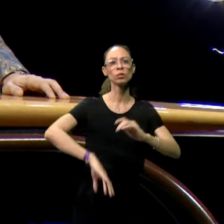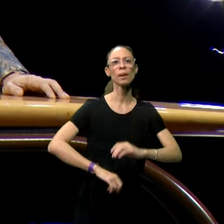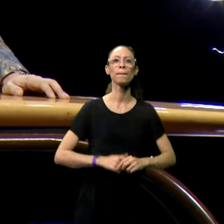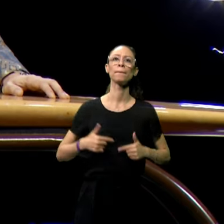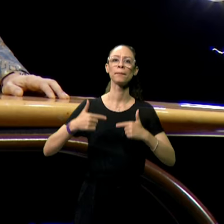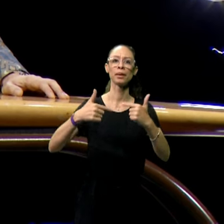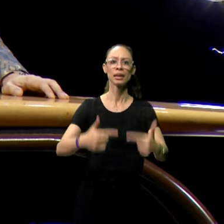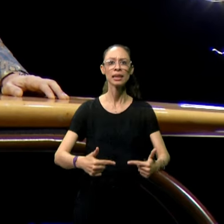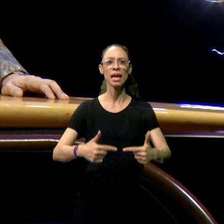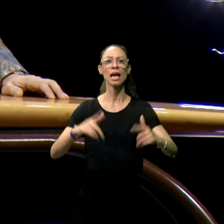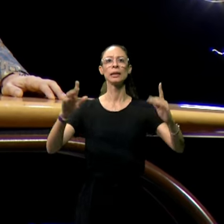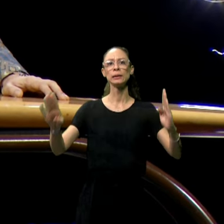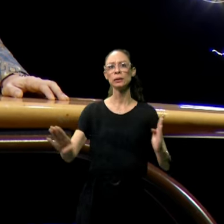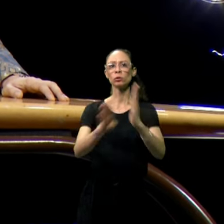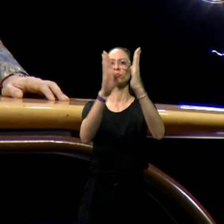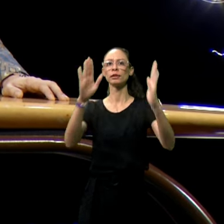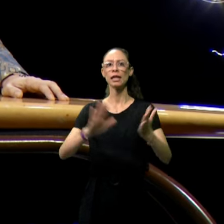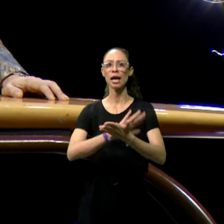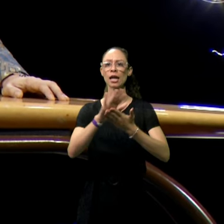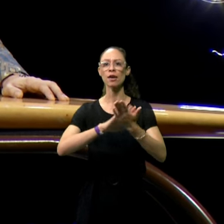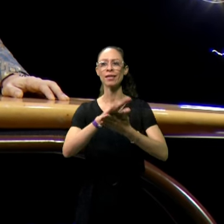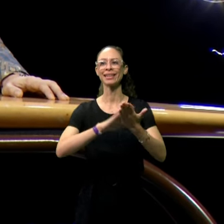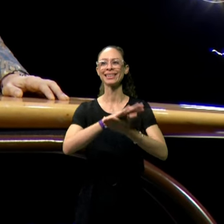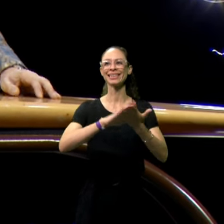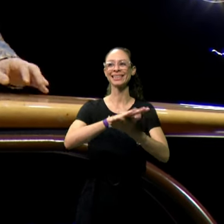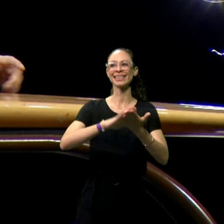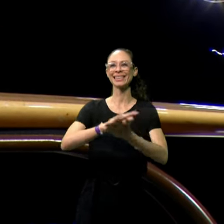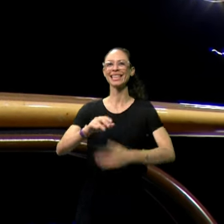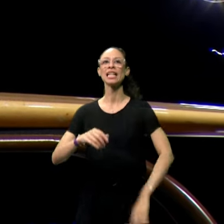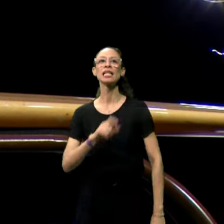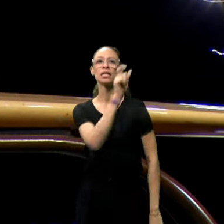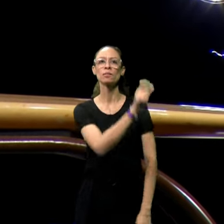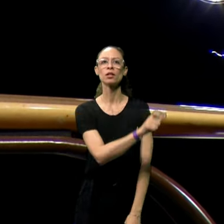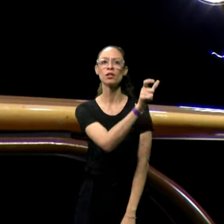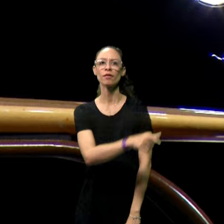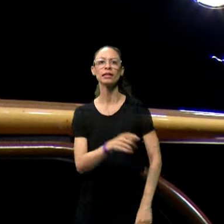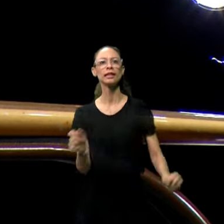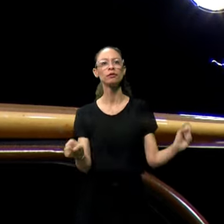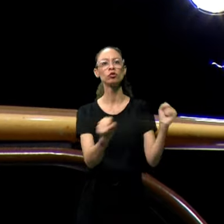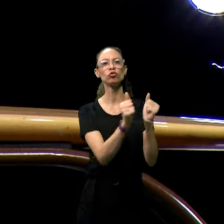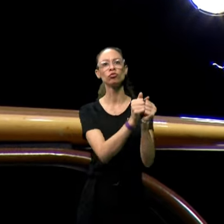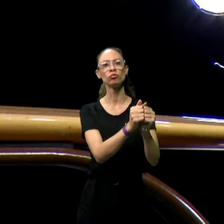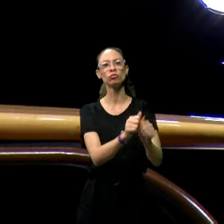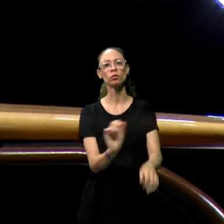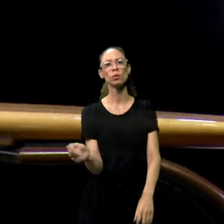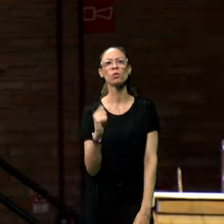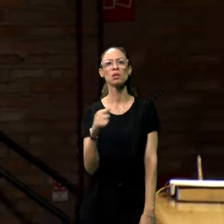na mão de nenhum do povo que estava com Saul. Amém. Aí é suficiente.